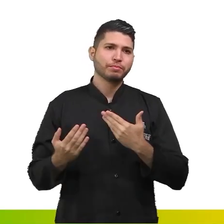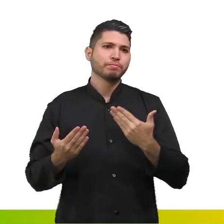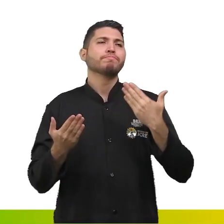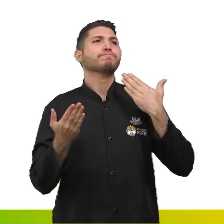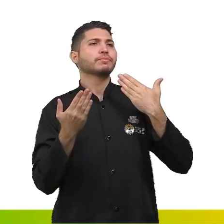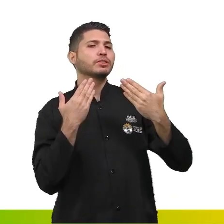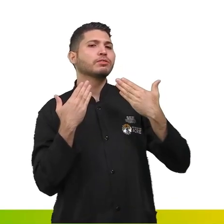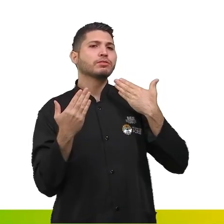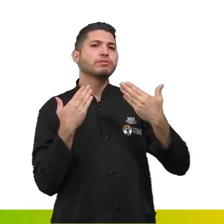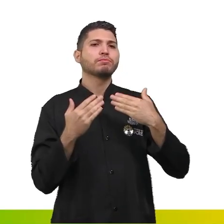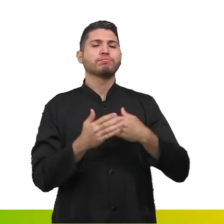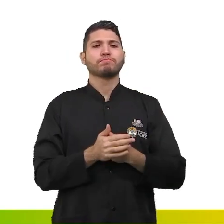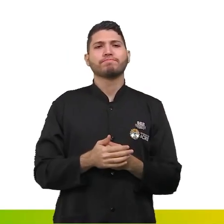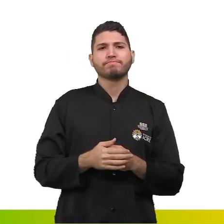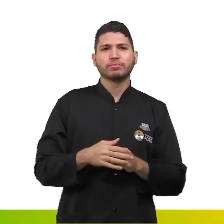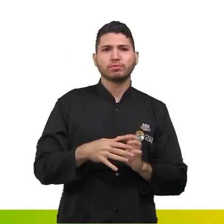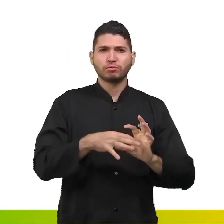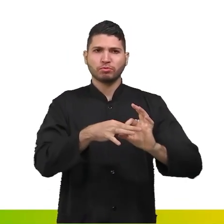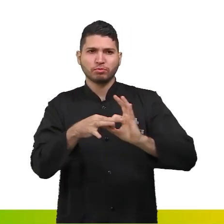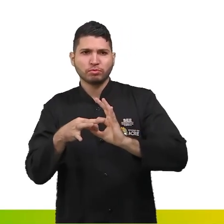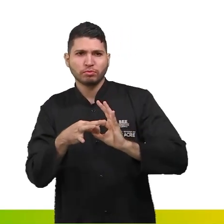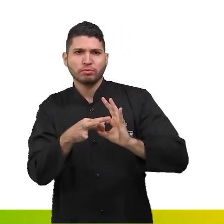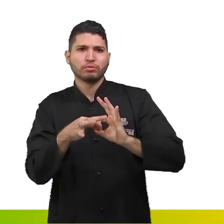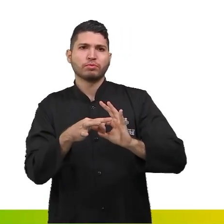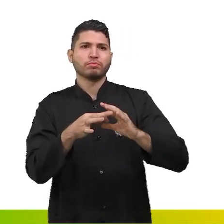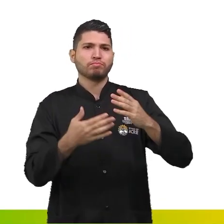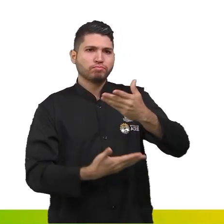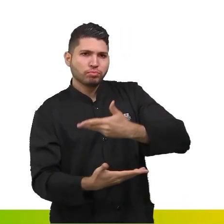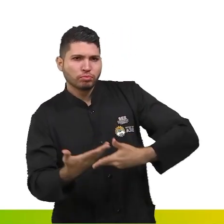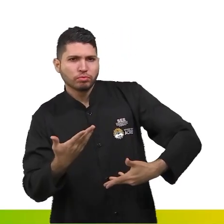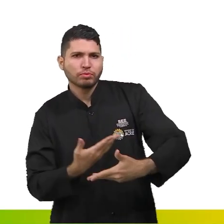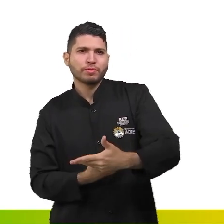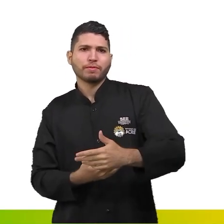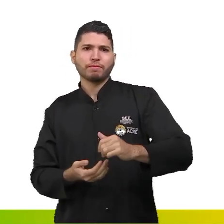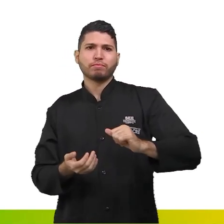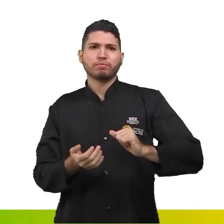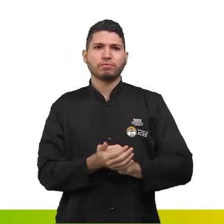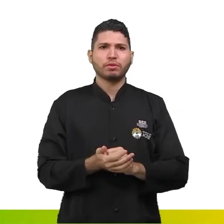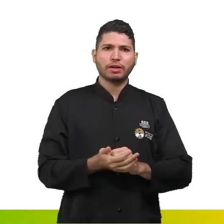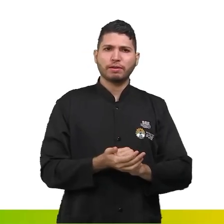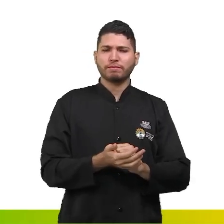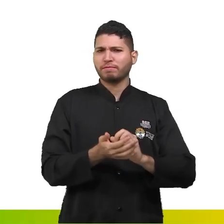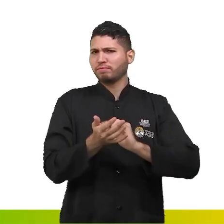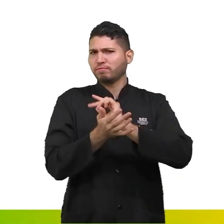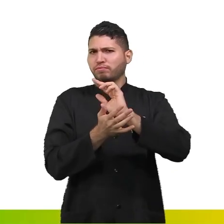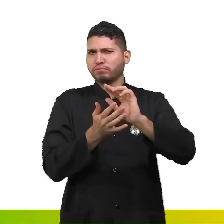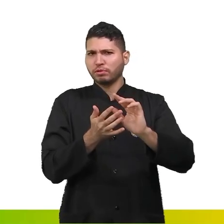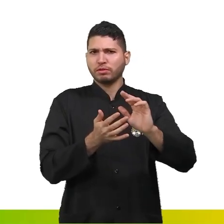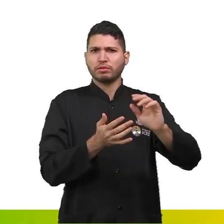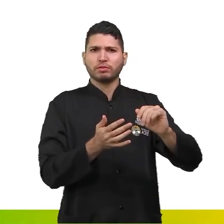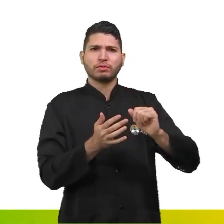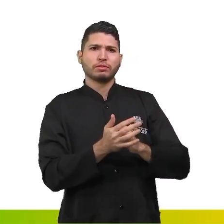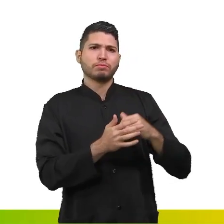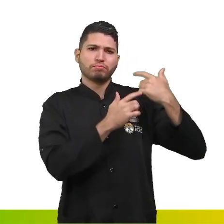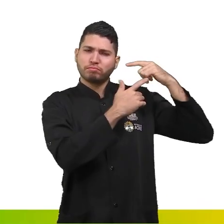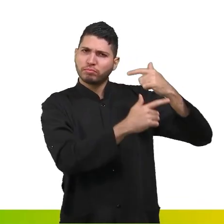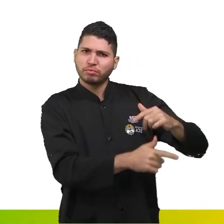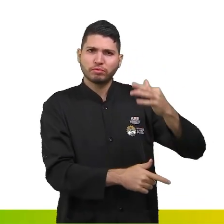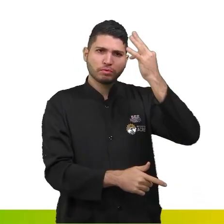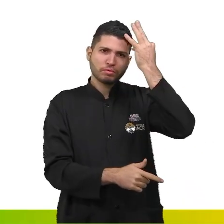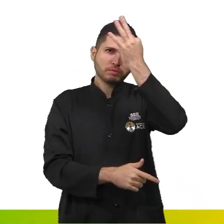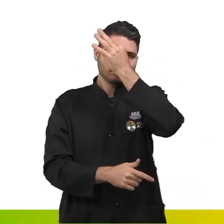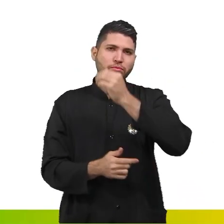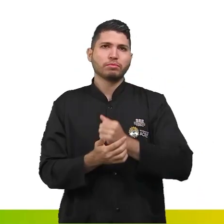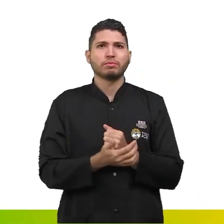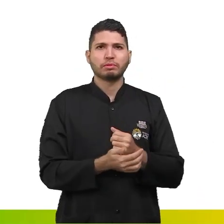de ideias entre diferentes tradições filosóficas podem promover a colaboração na busca por soluções